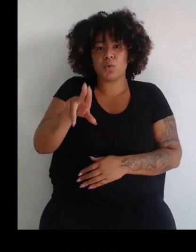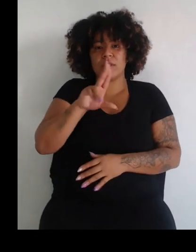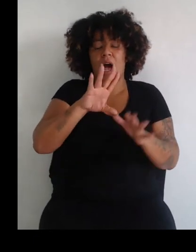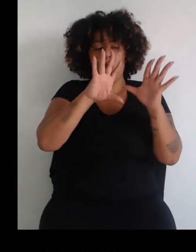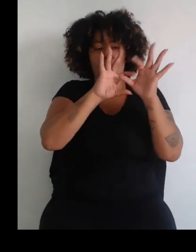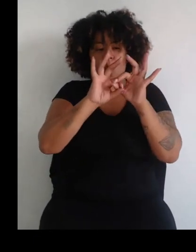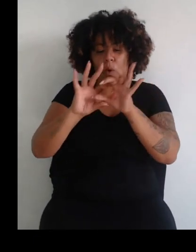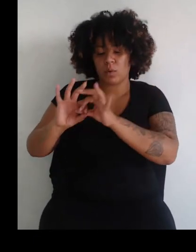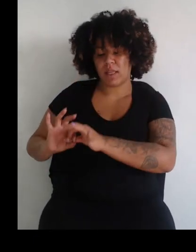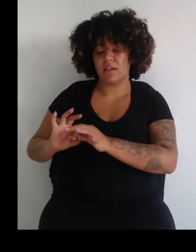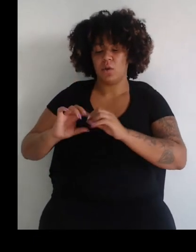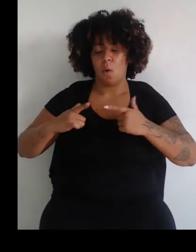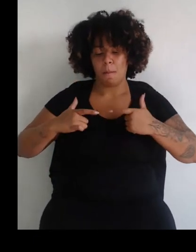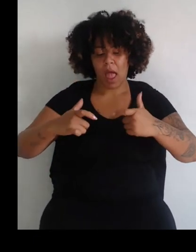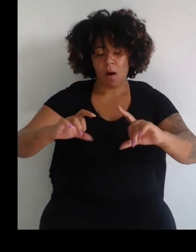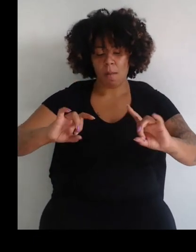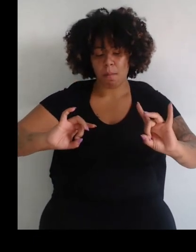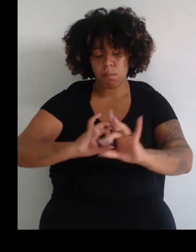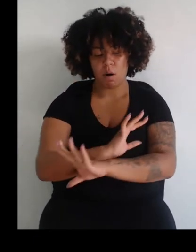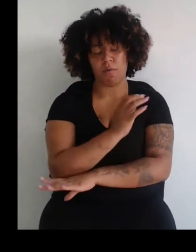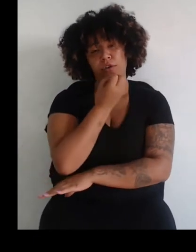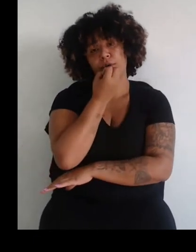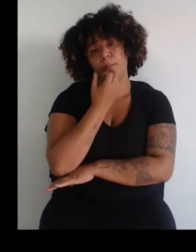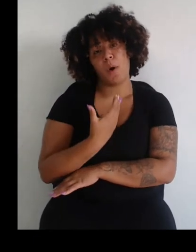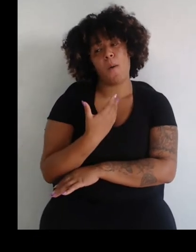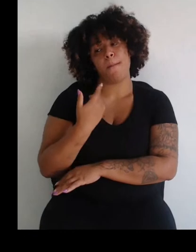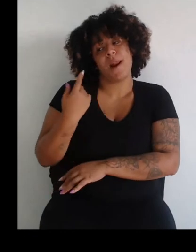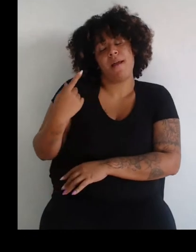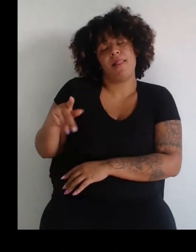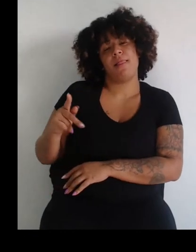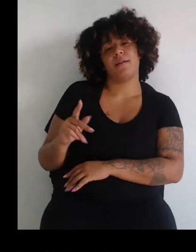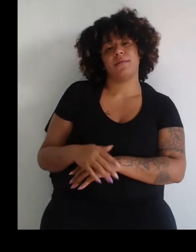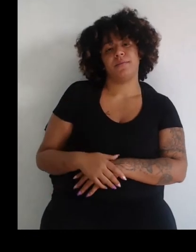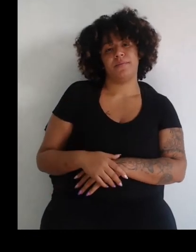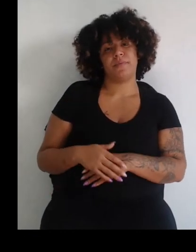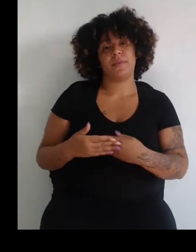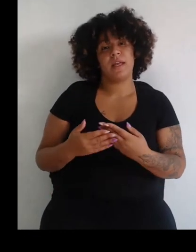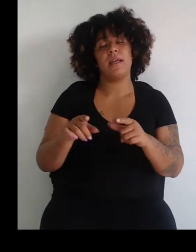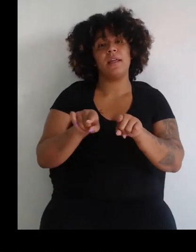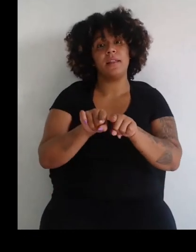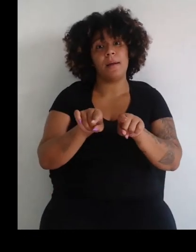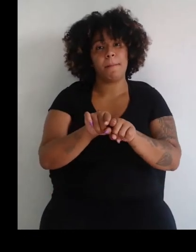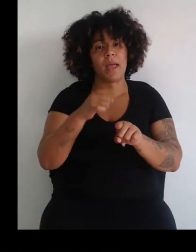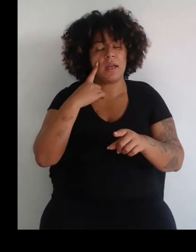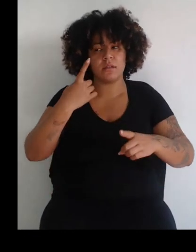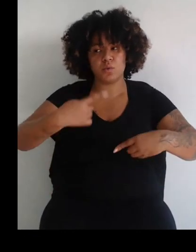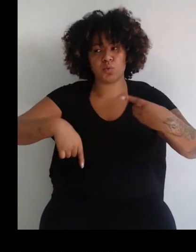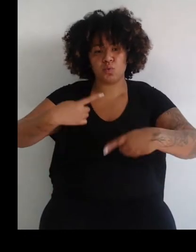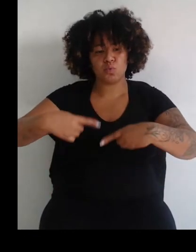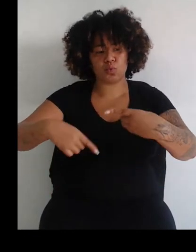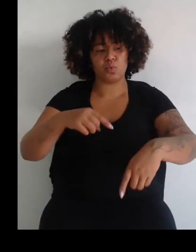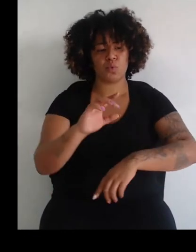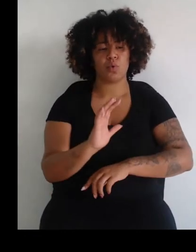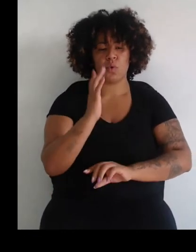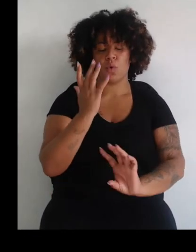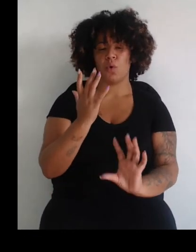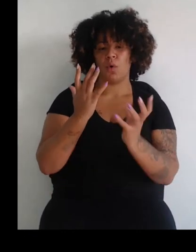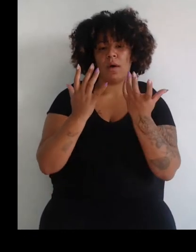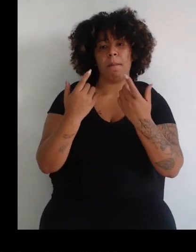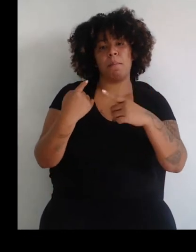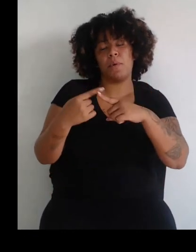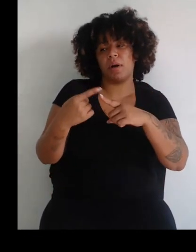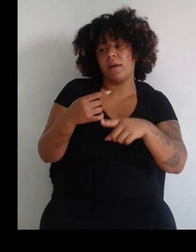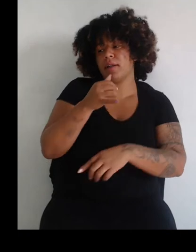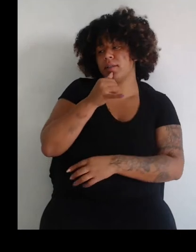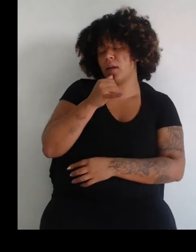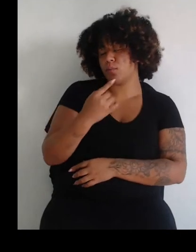uma profissão notavelmente Clear e elementou os debates do pós-guerra sobre se suas pinturas seriam arte séria ou só decoração